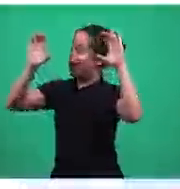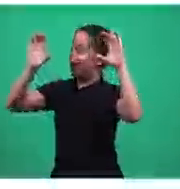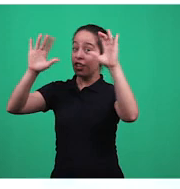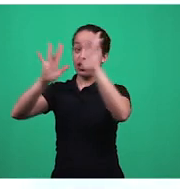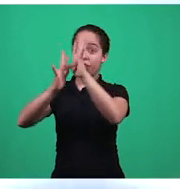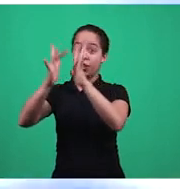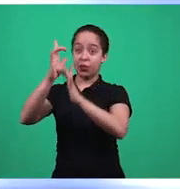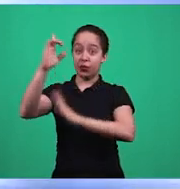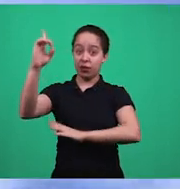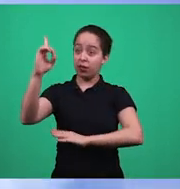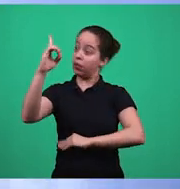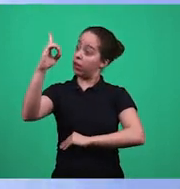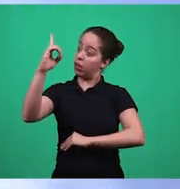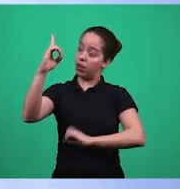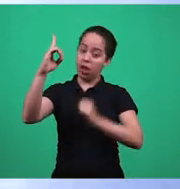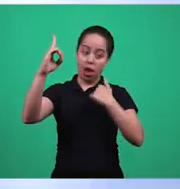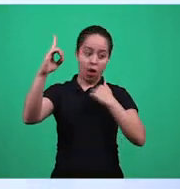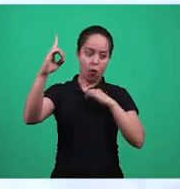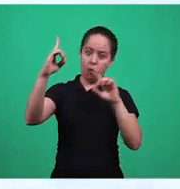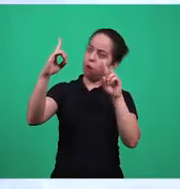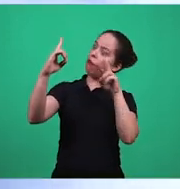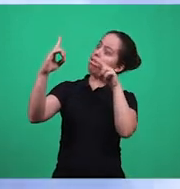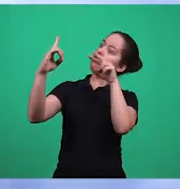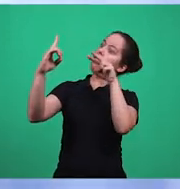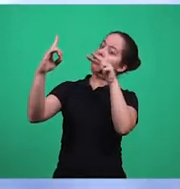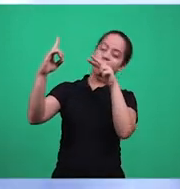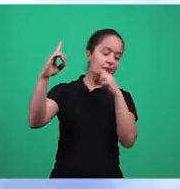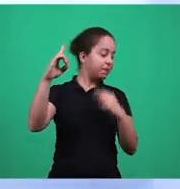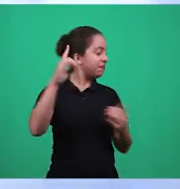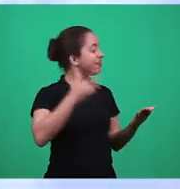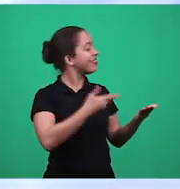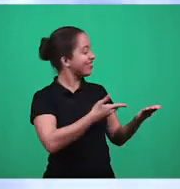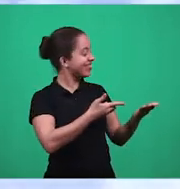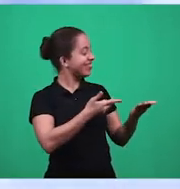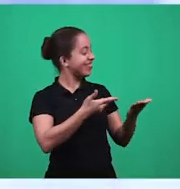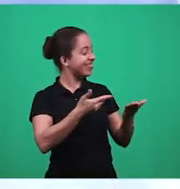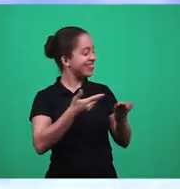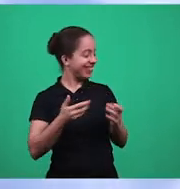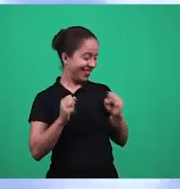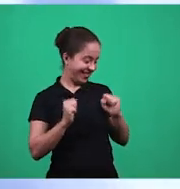vida, e no céu me